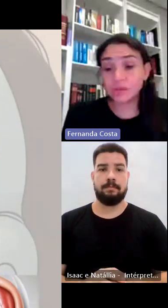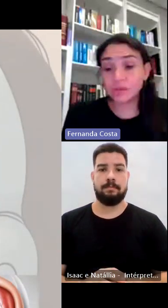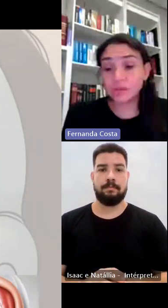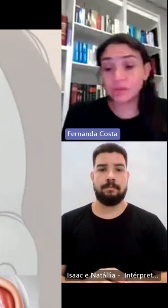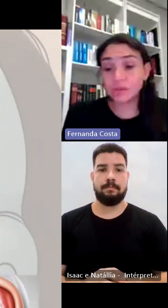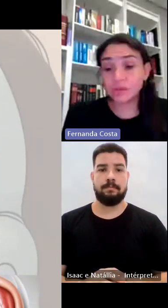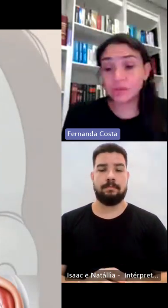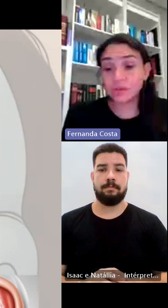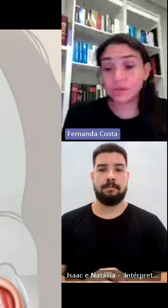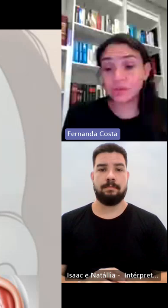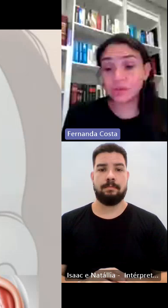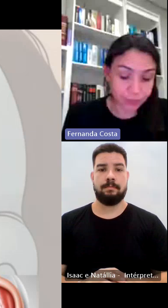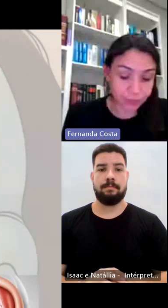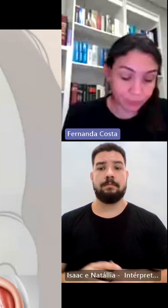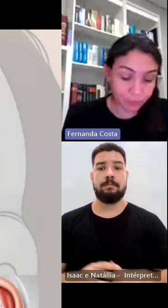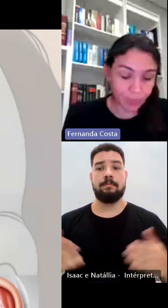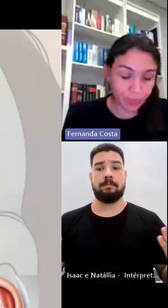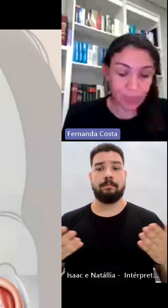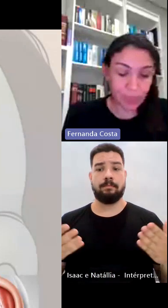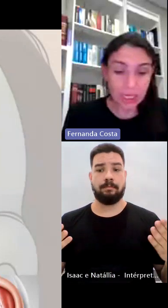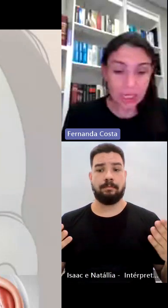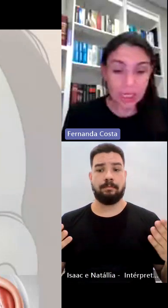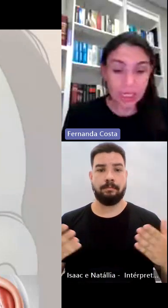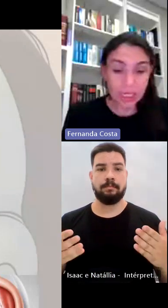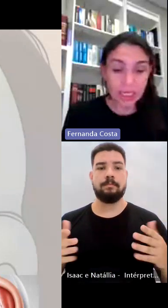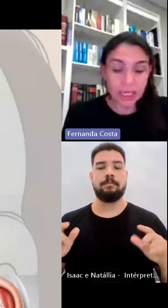que nós vamos falar